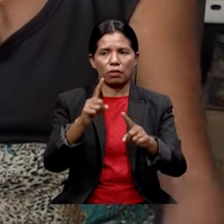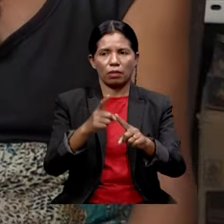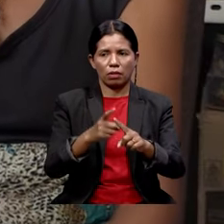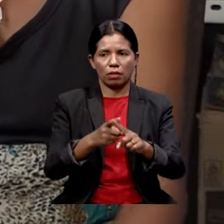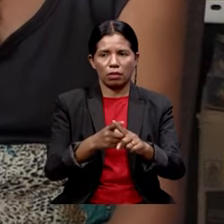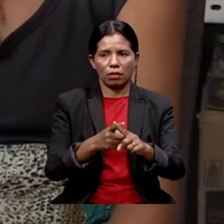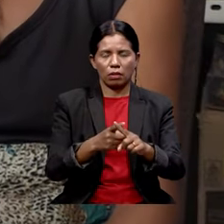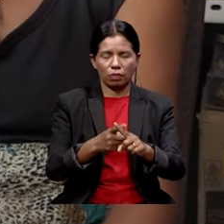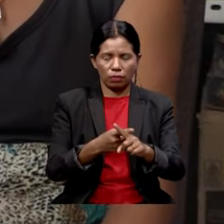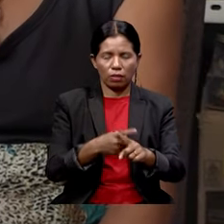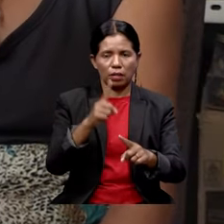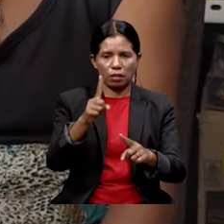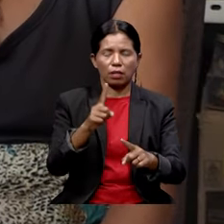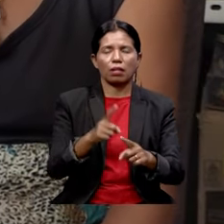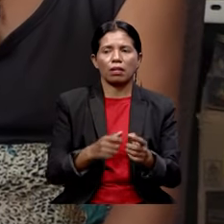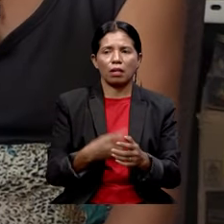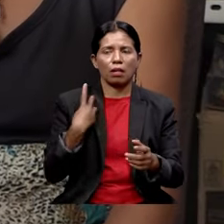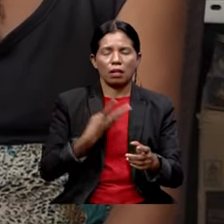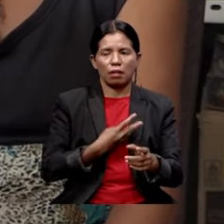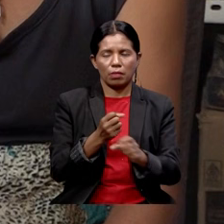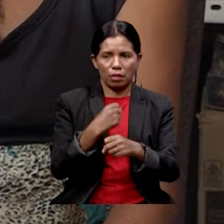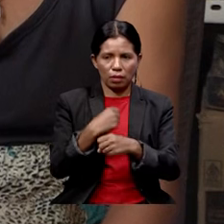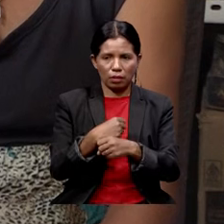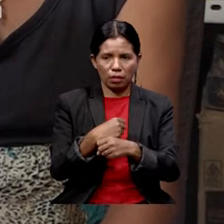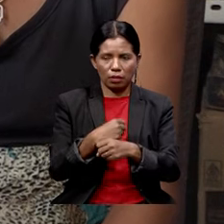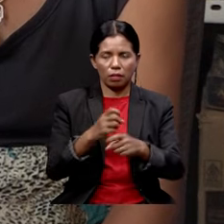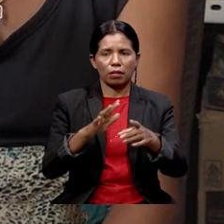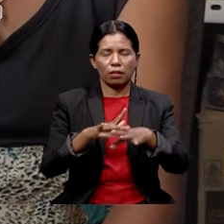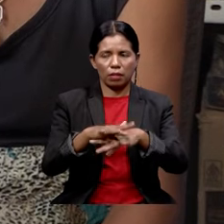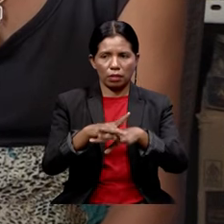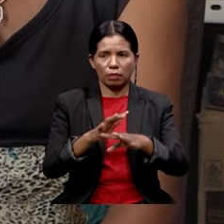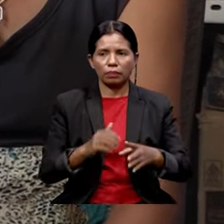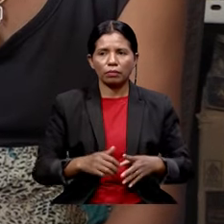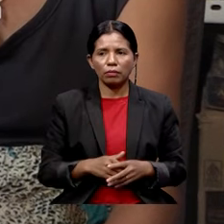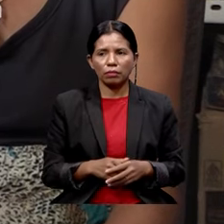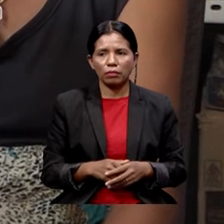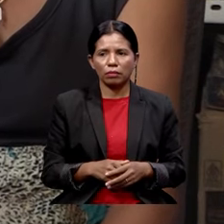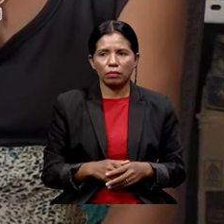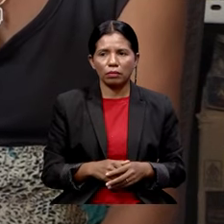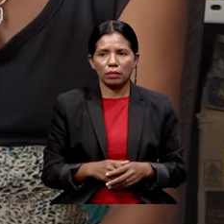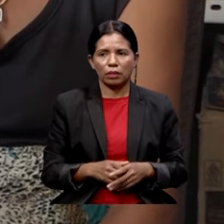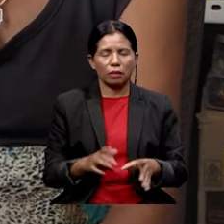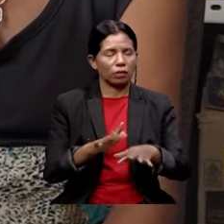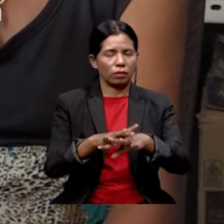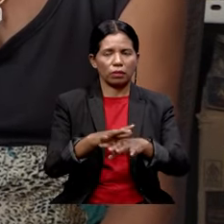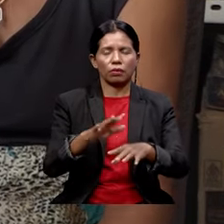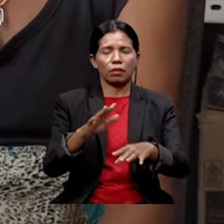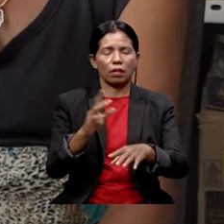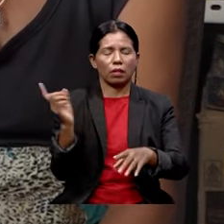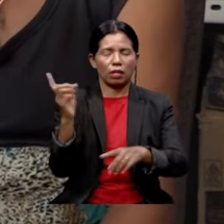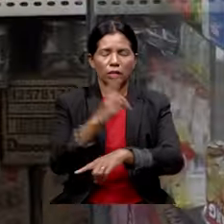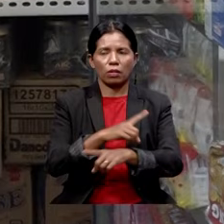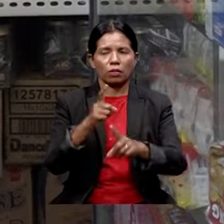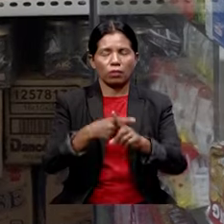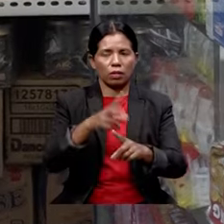fulan ne fulan tamba ami halone la to fulan hitu valo tamba ami